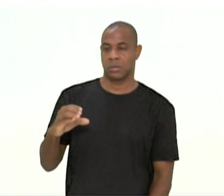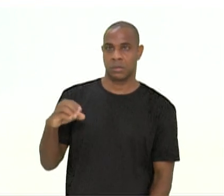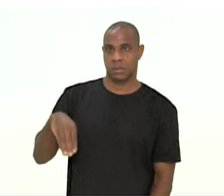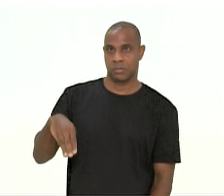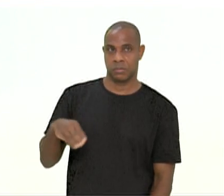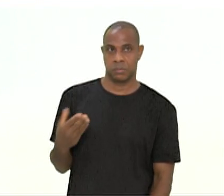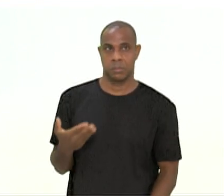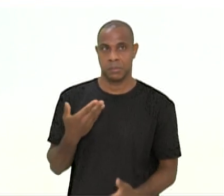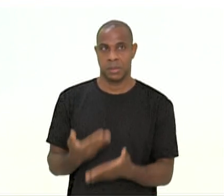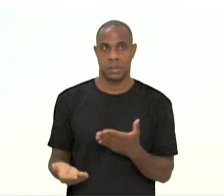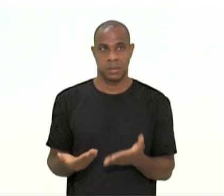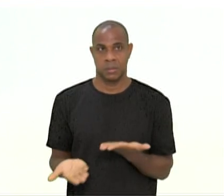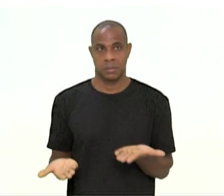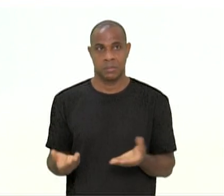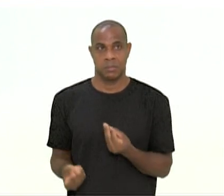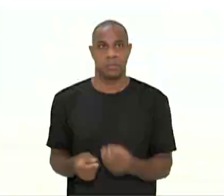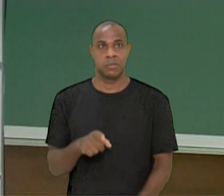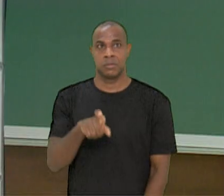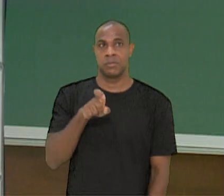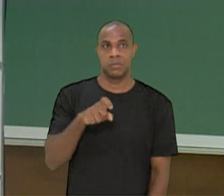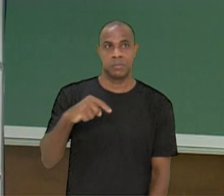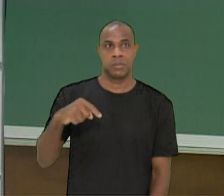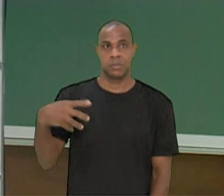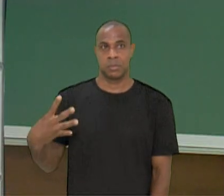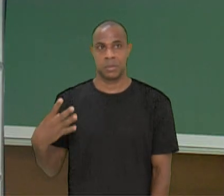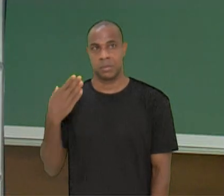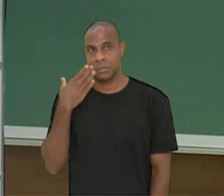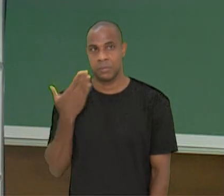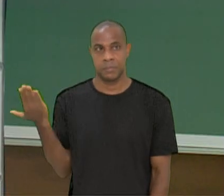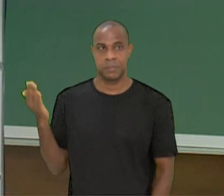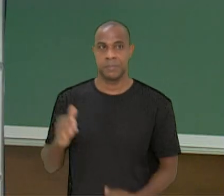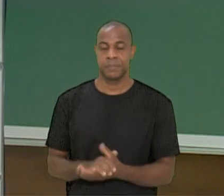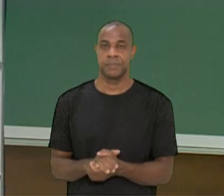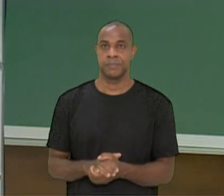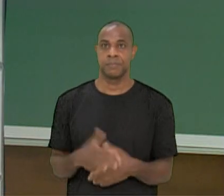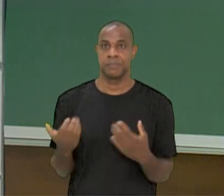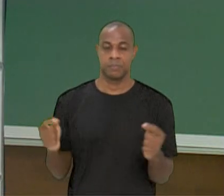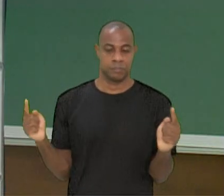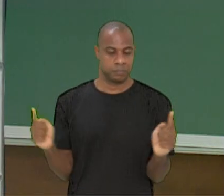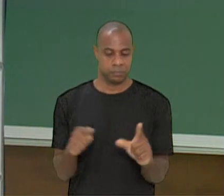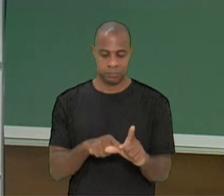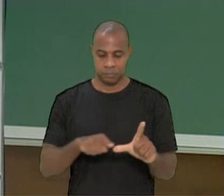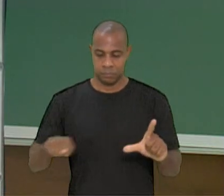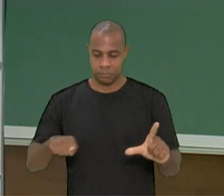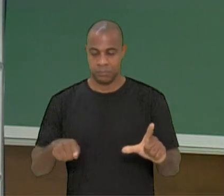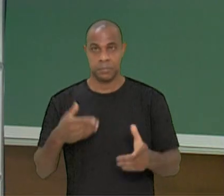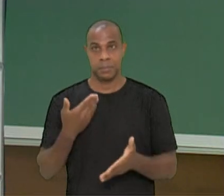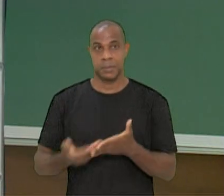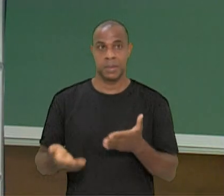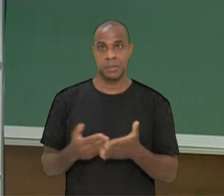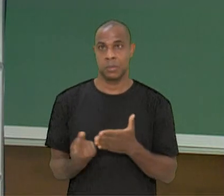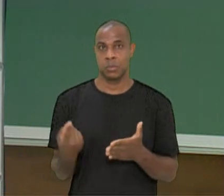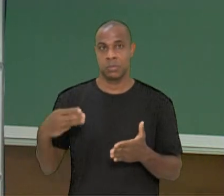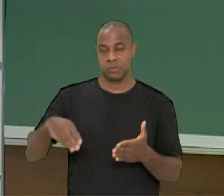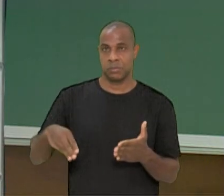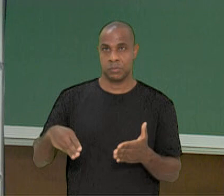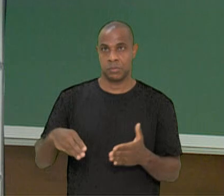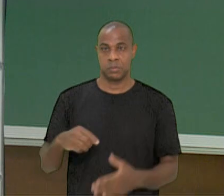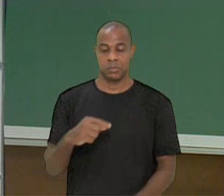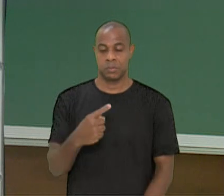x menos 4. E a medida da nova largura? Se a largura era y e perdeu 1 centímetro, y menos